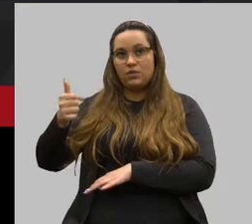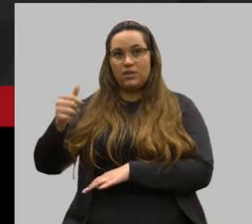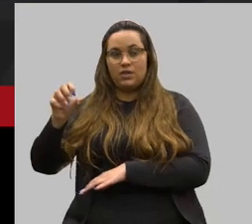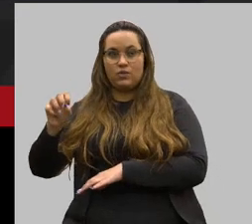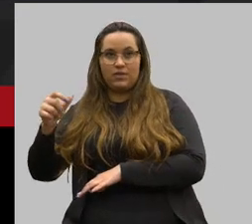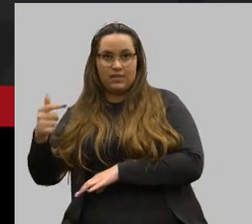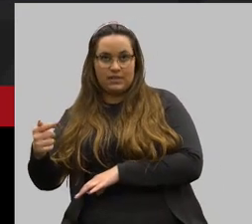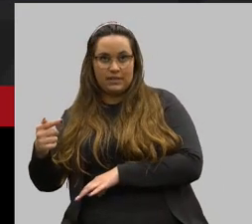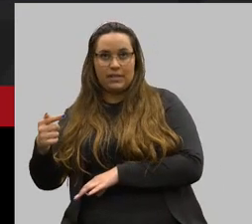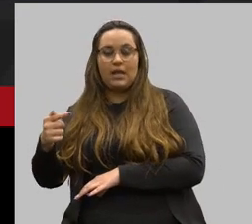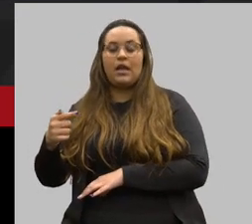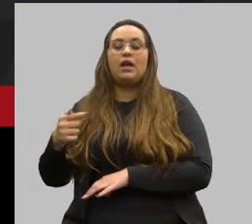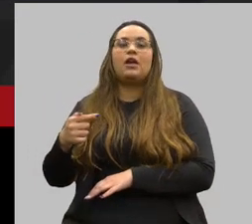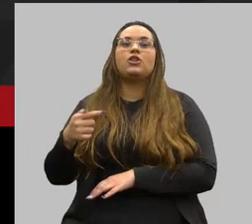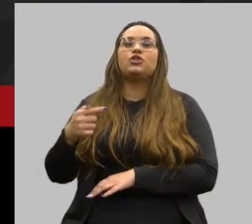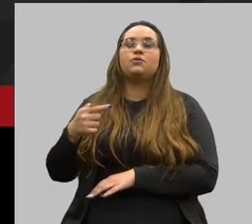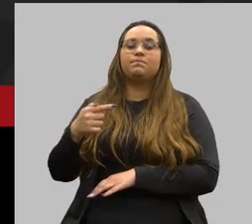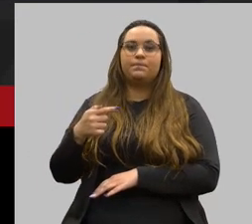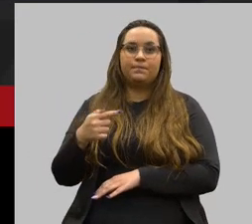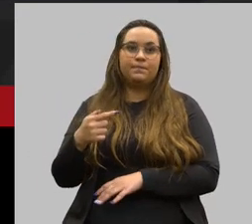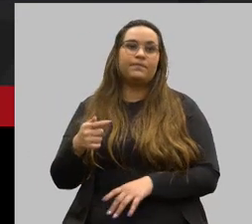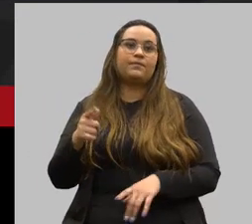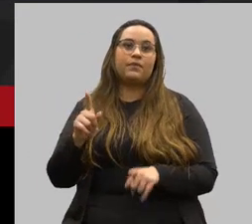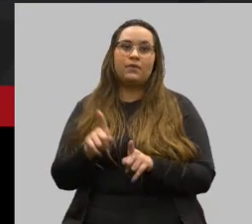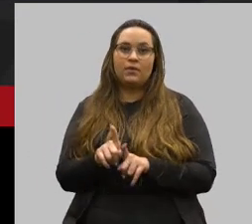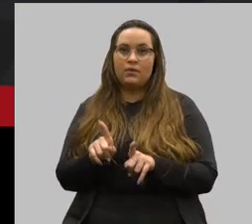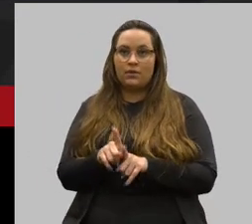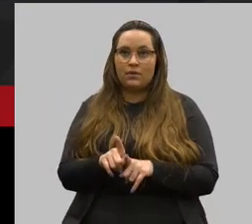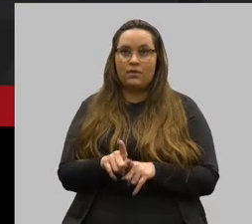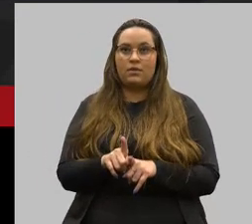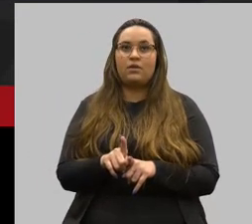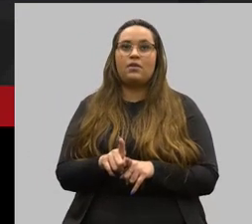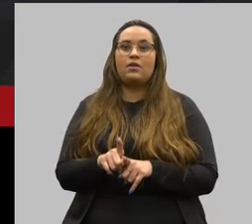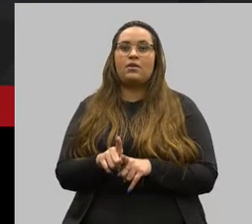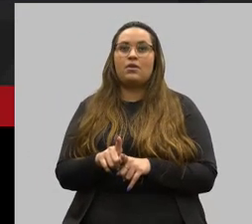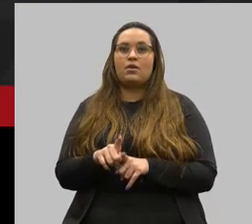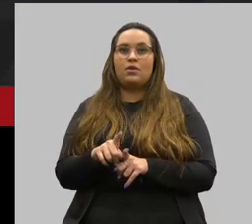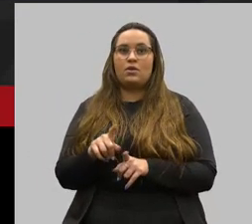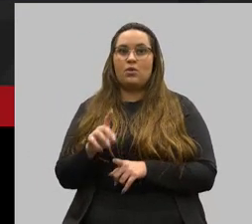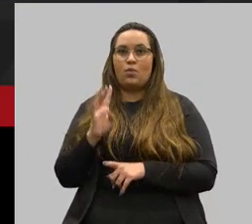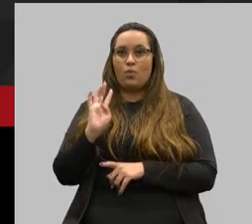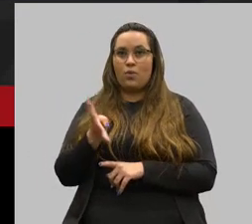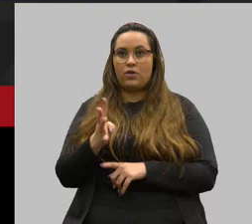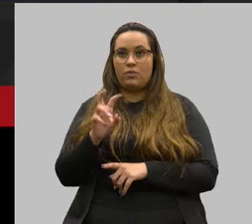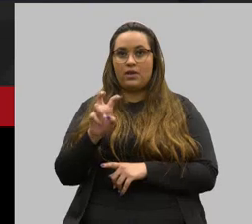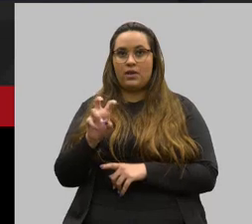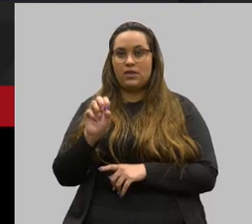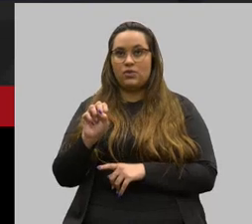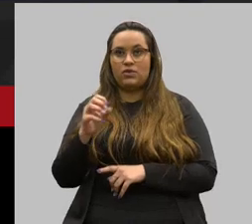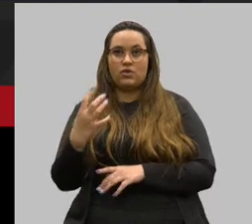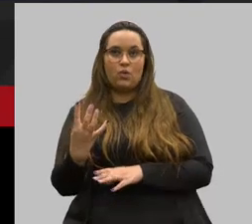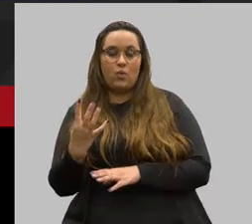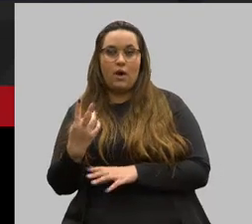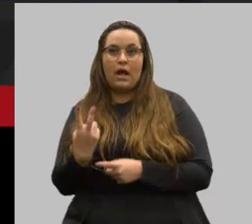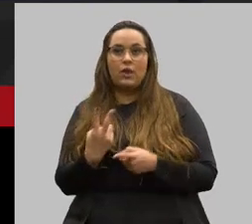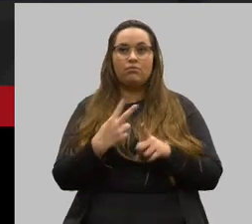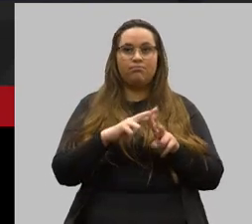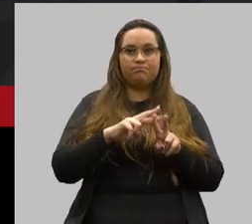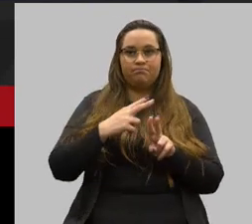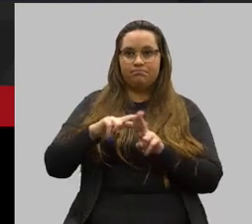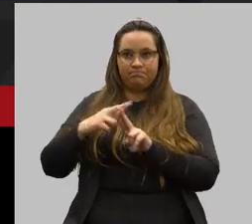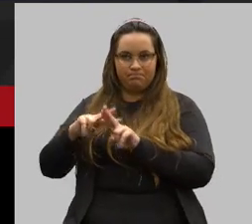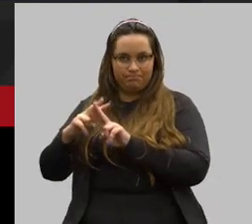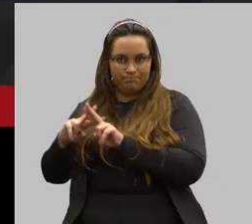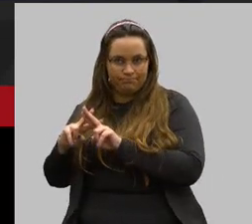operações realizadas que culminaram em 4584 apreensões e prisões